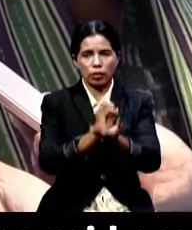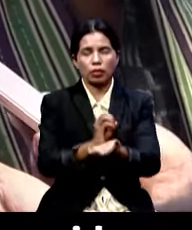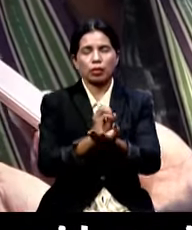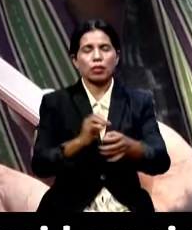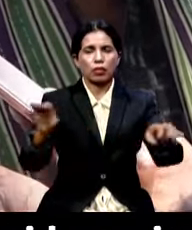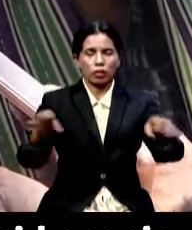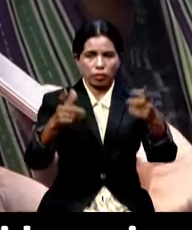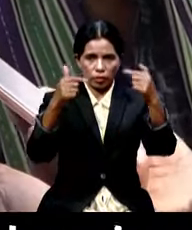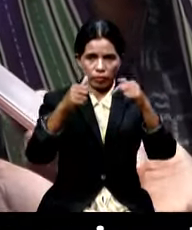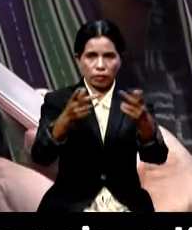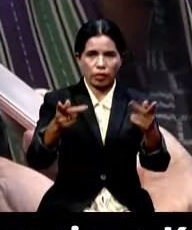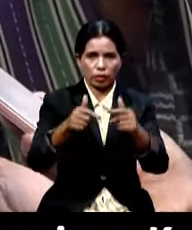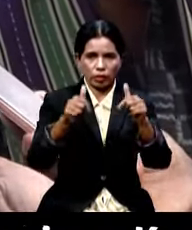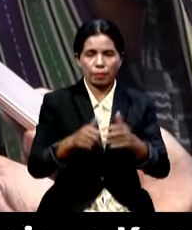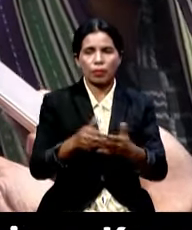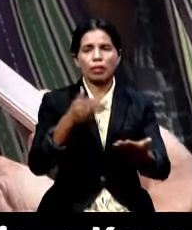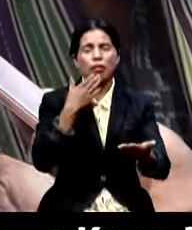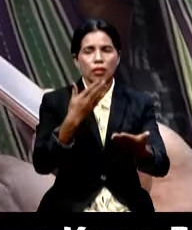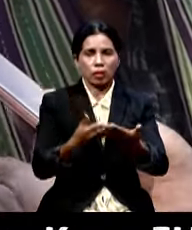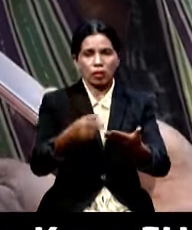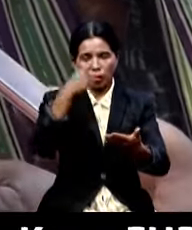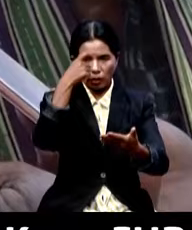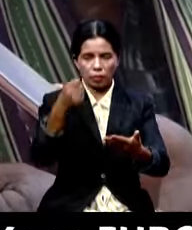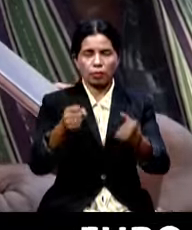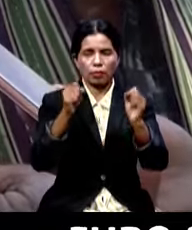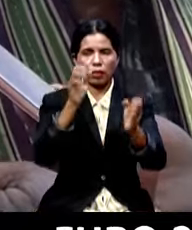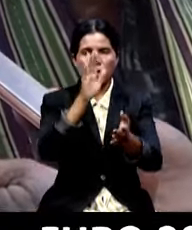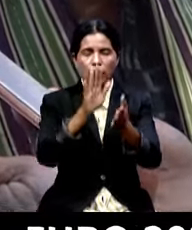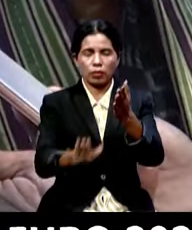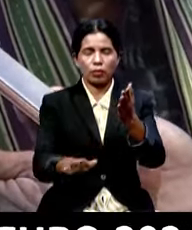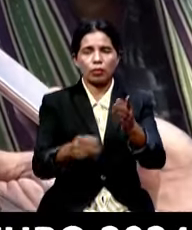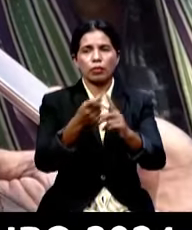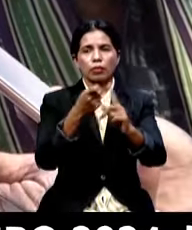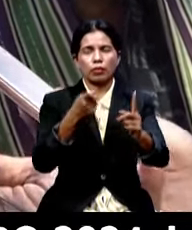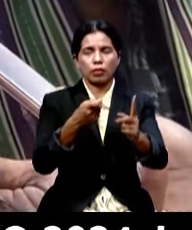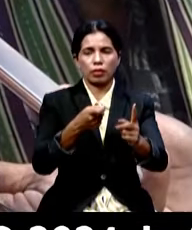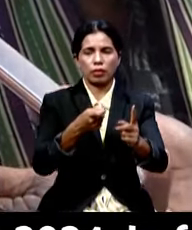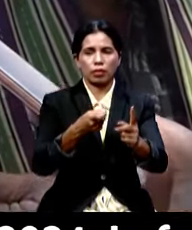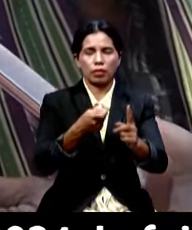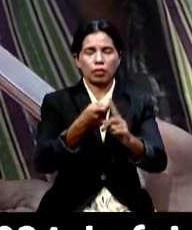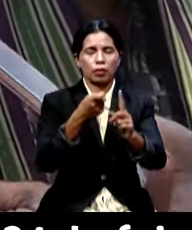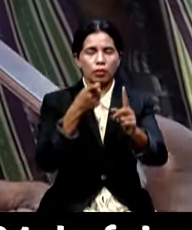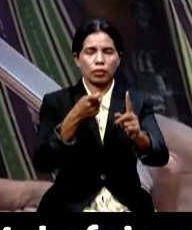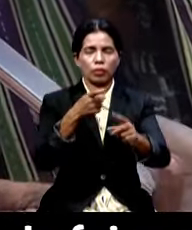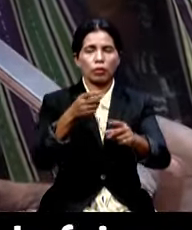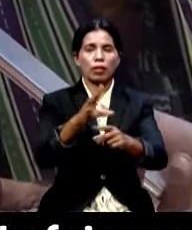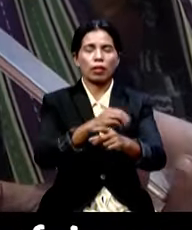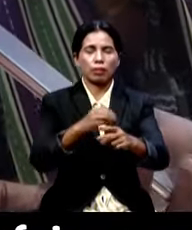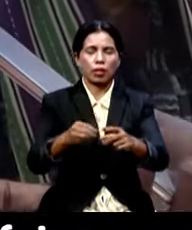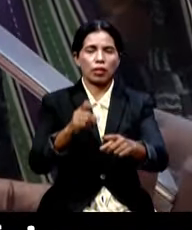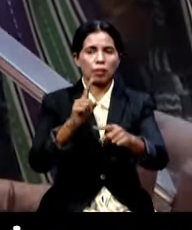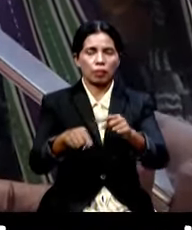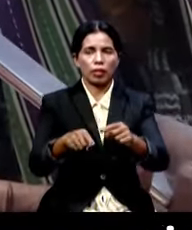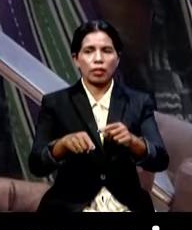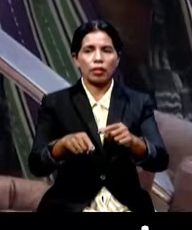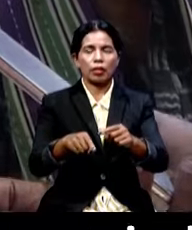Né? Portanto, no dia que também vai diminuir a dependência e a parte de emprego não vai o Estado, a